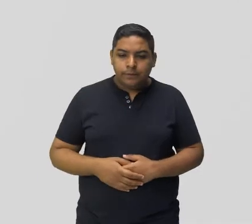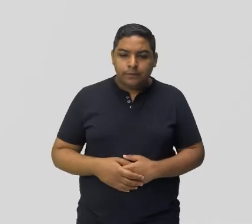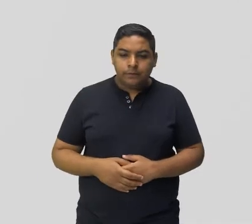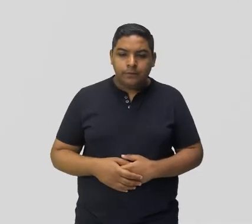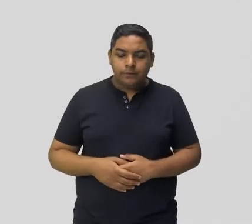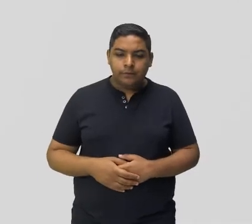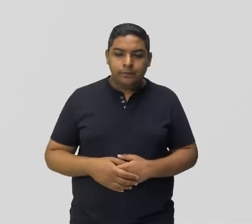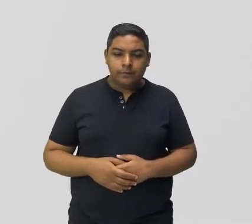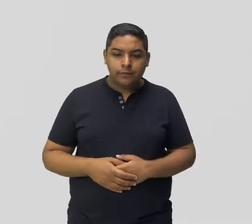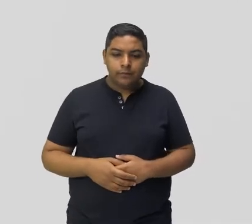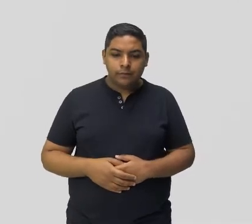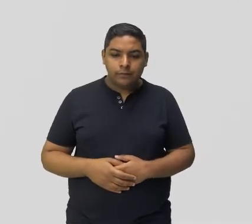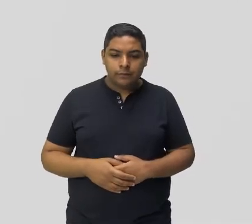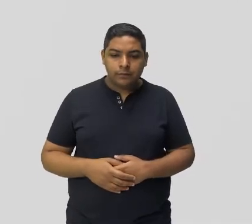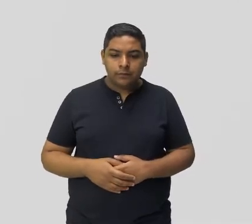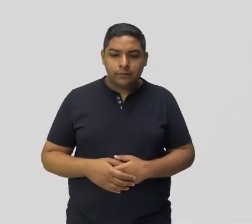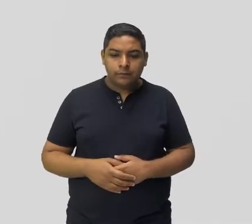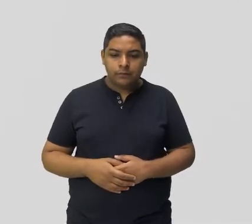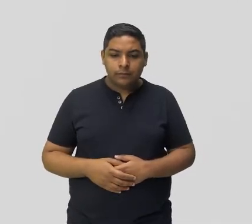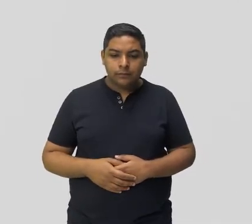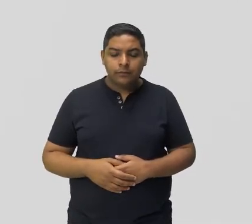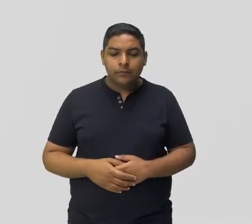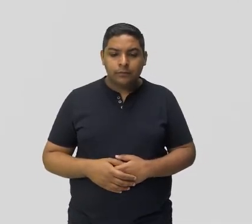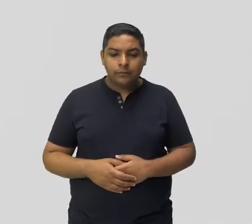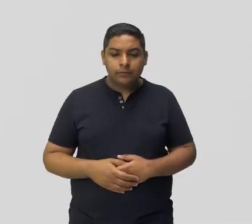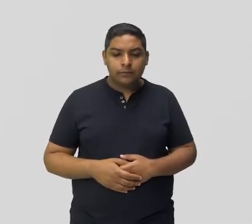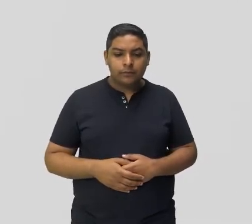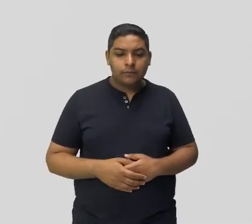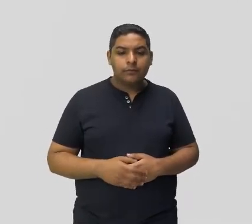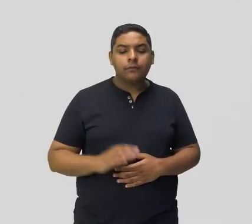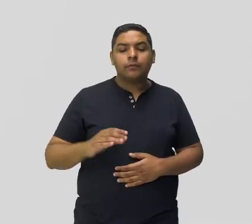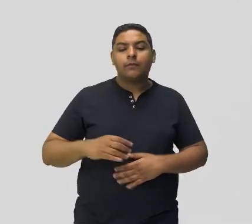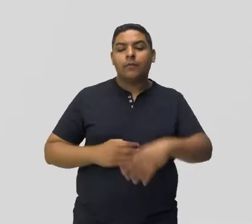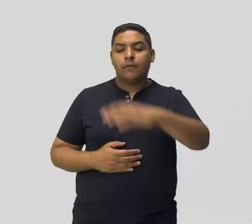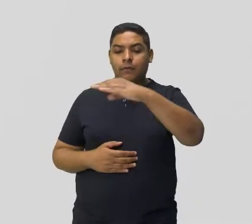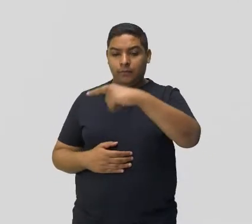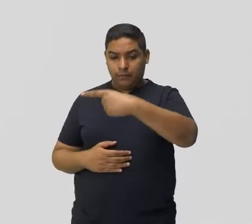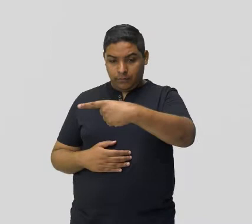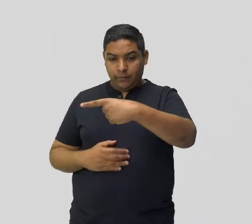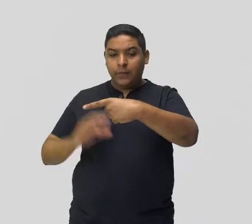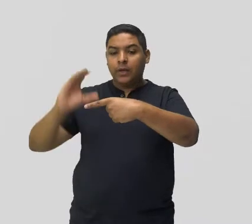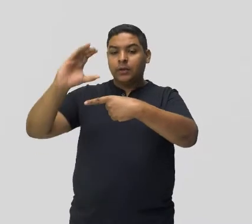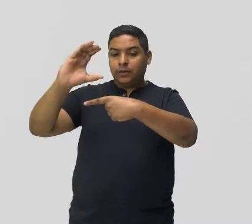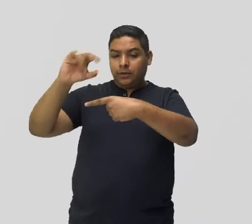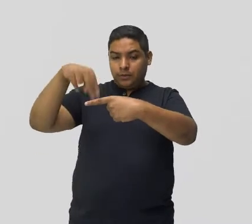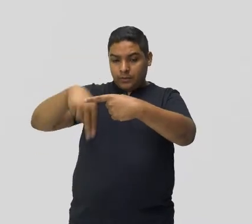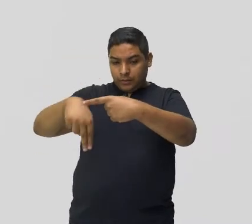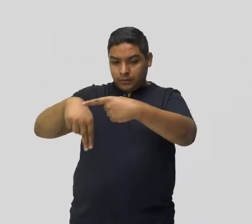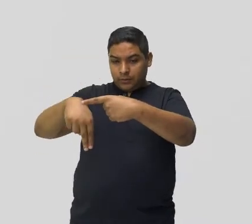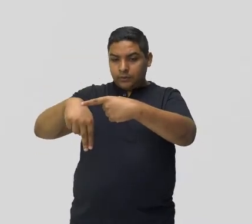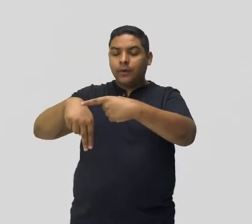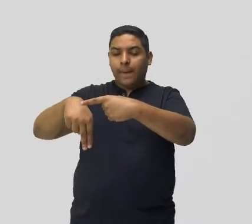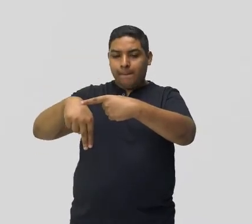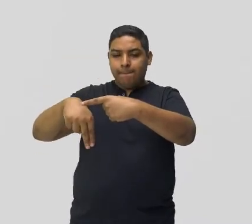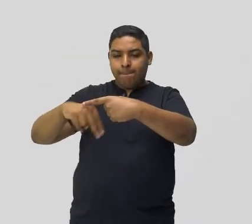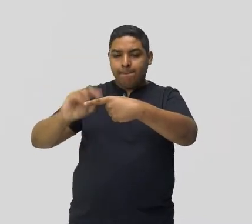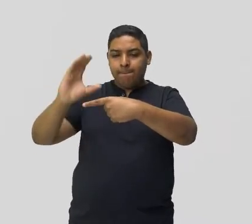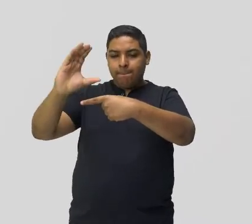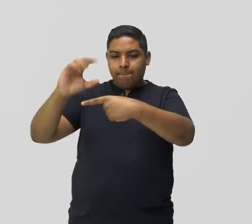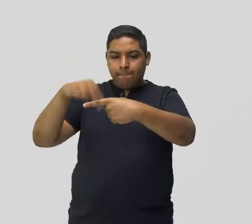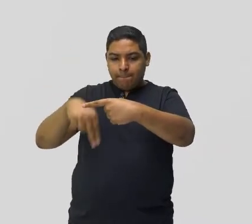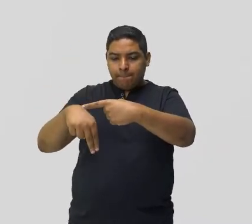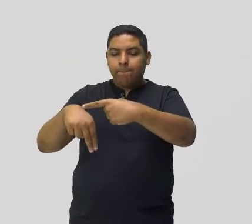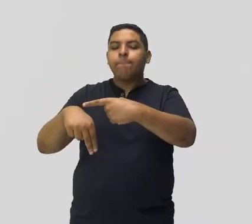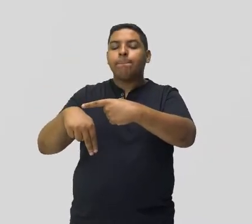iguais, você vai usar essa equação, olha. Capacitância equivalente é a capacitância, já que todas são iguais,